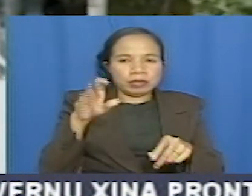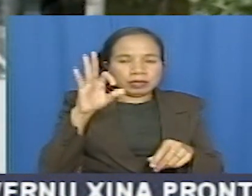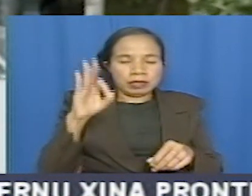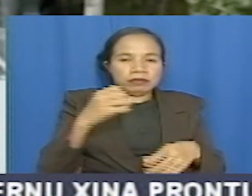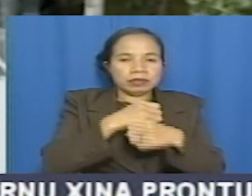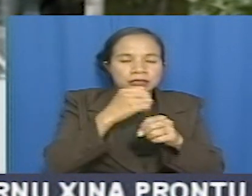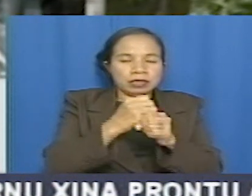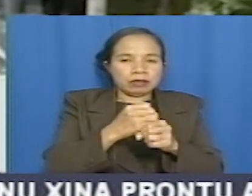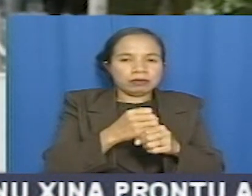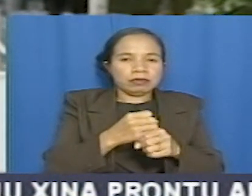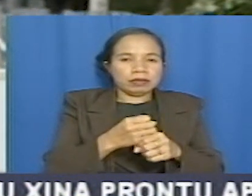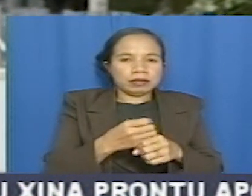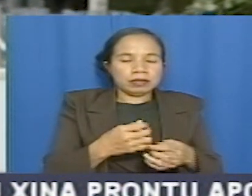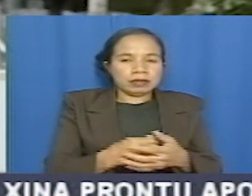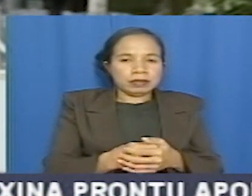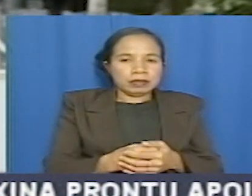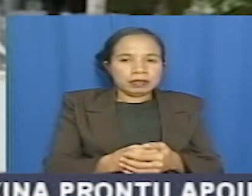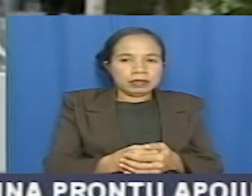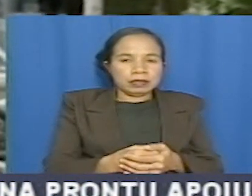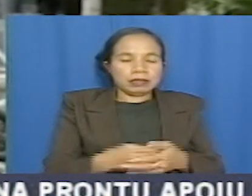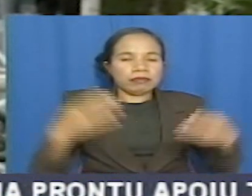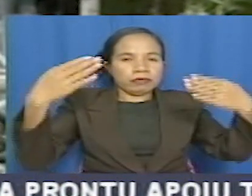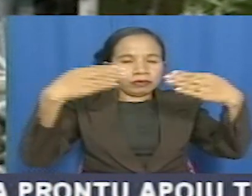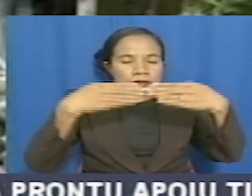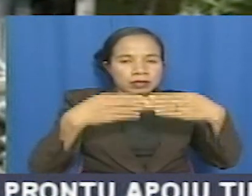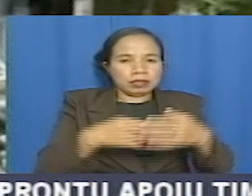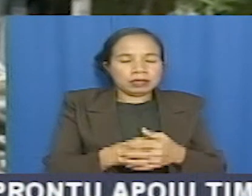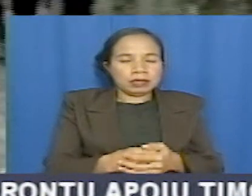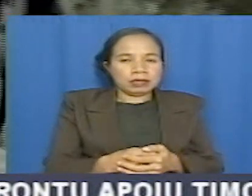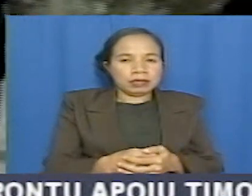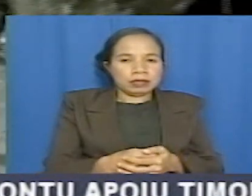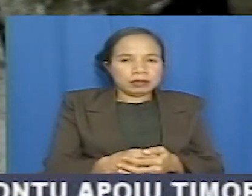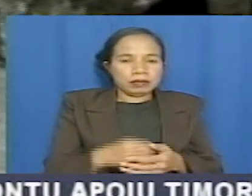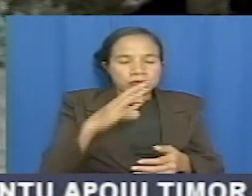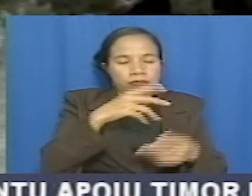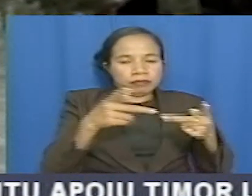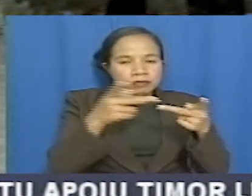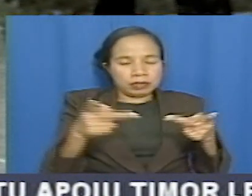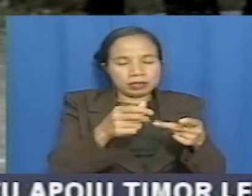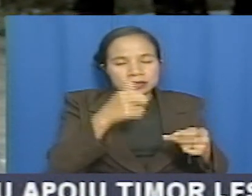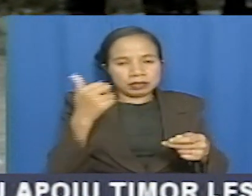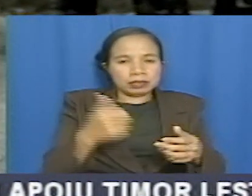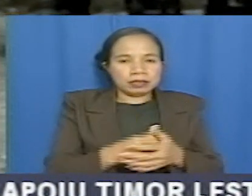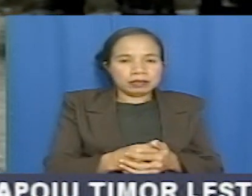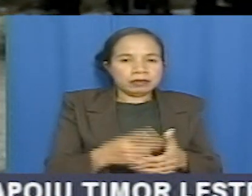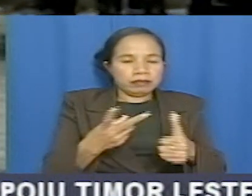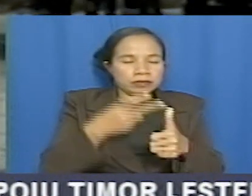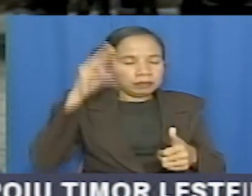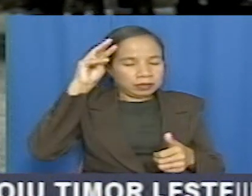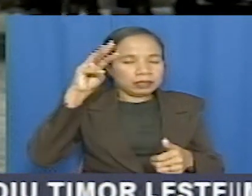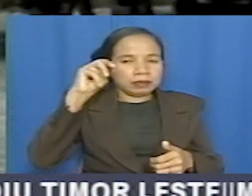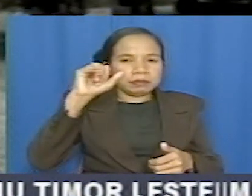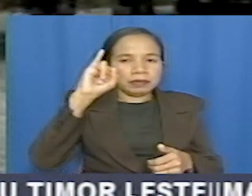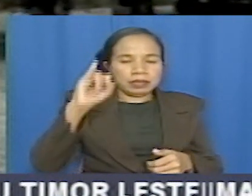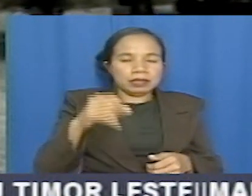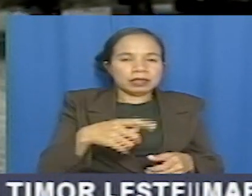iha mota ain, tunu bibi maliana, salele, no fatin seluktan. Visi ministru interior Antonio Armindo